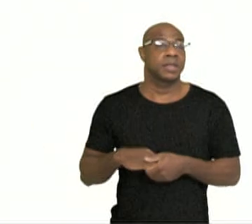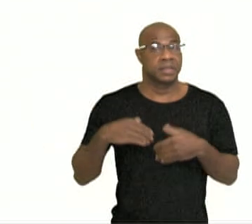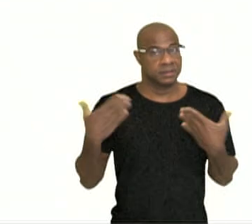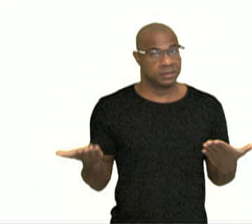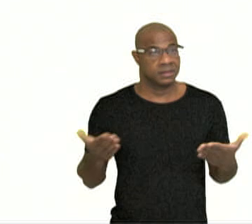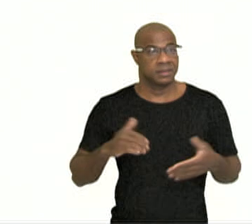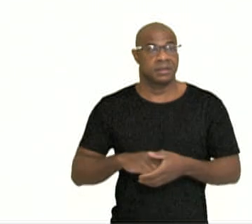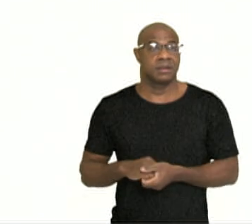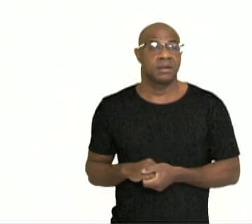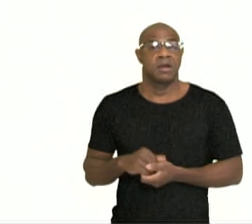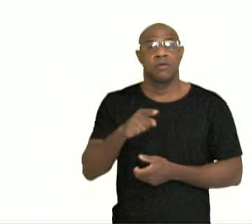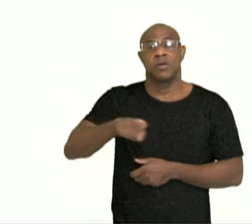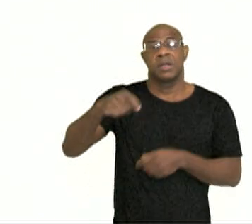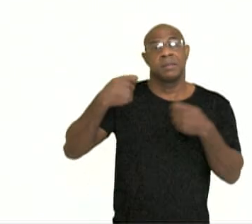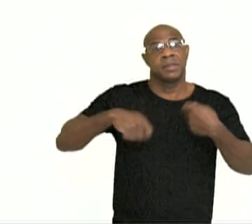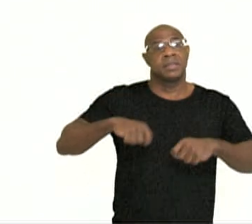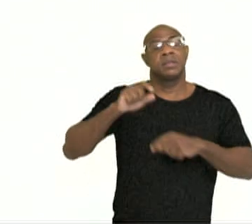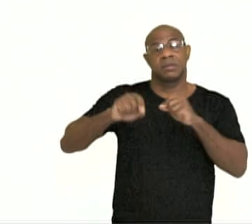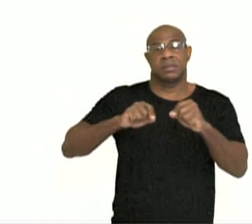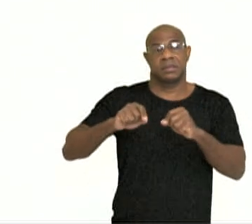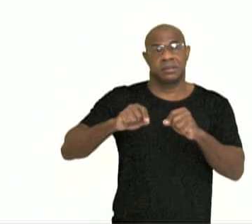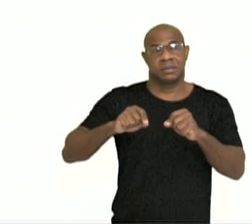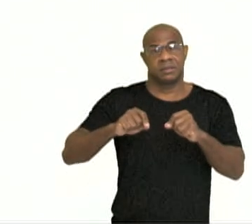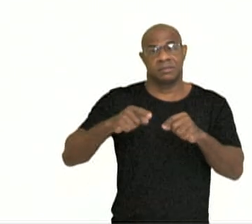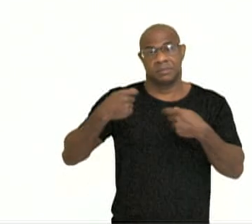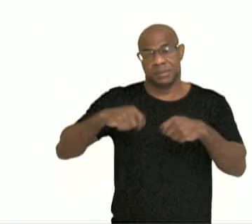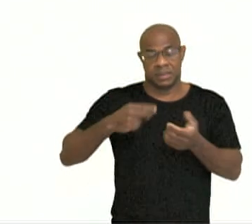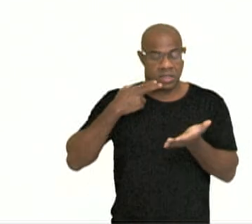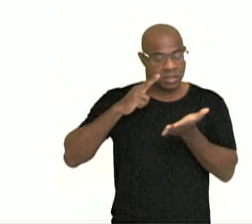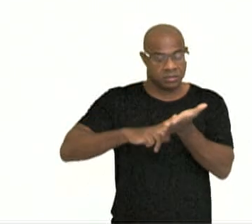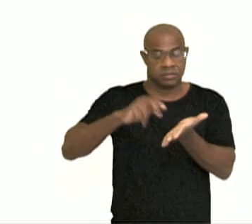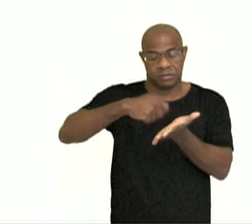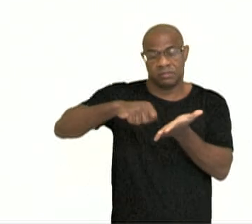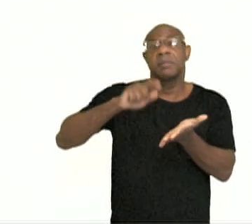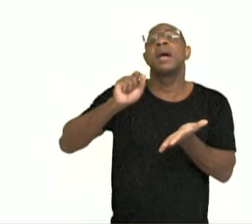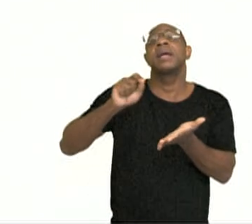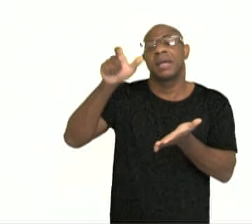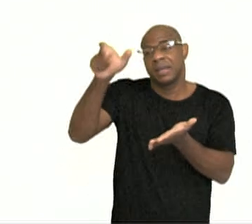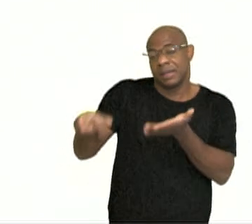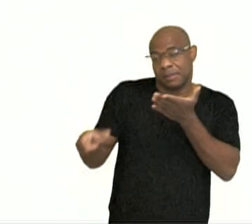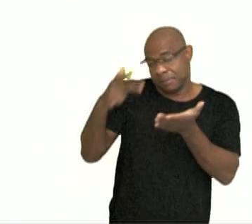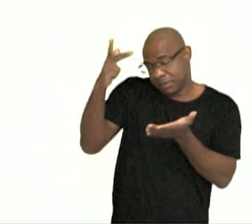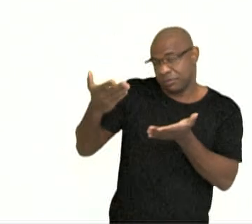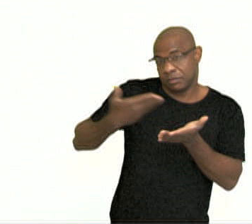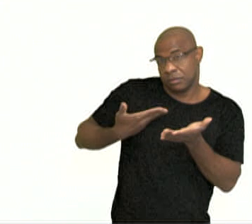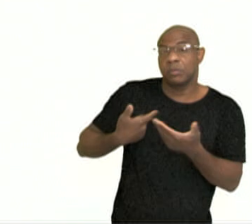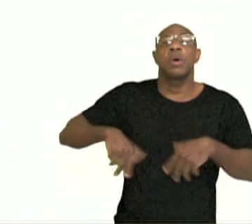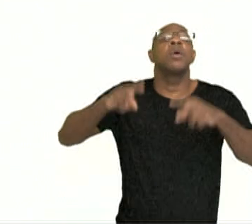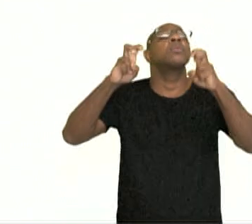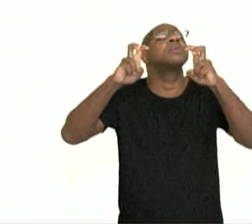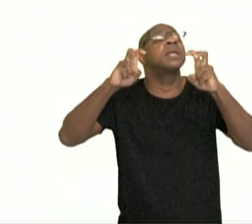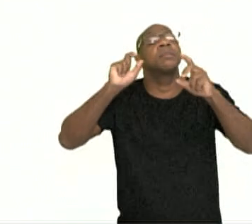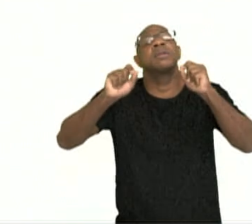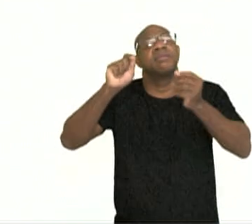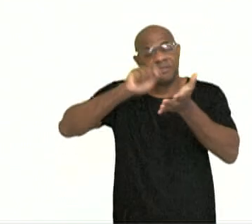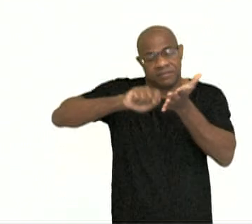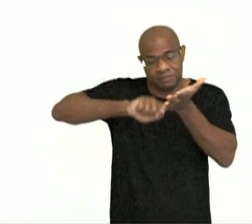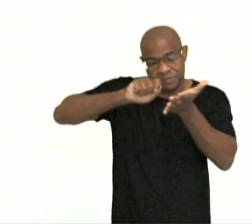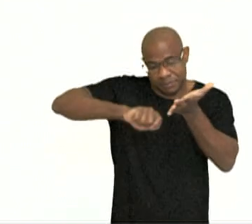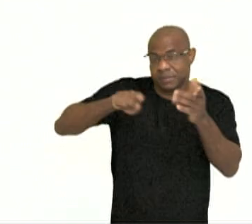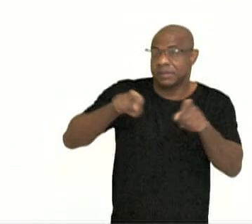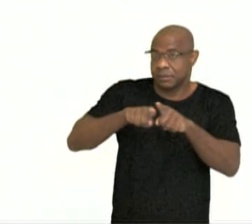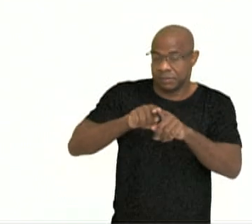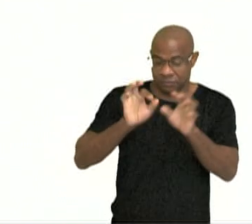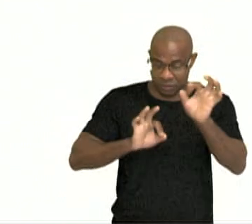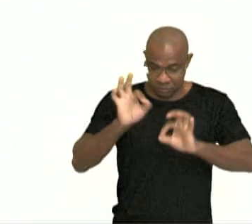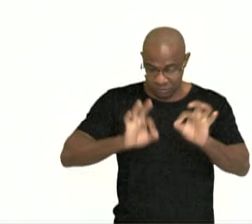isso, você precisará de um interlocutor, o destinatário da carta, um assunto sobre o que irá falar na carta, o que